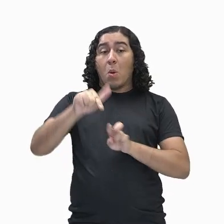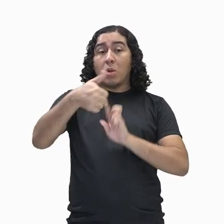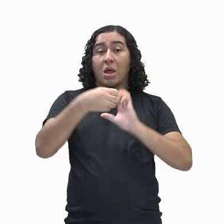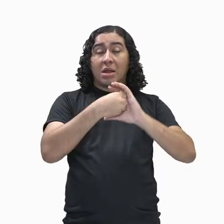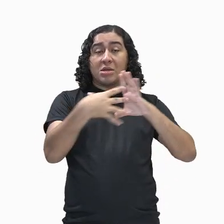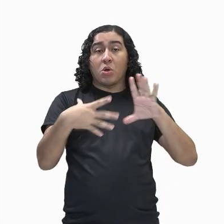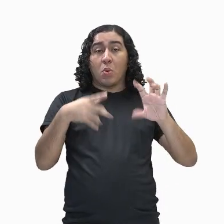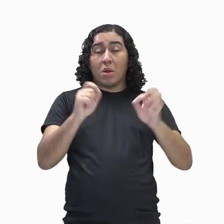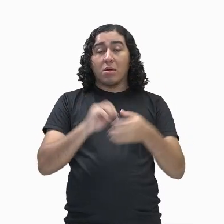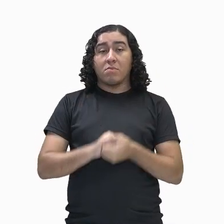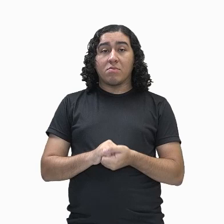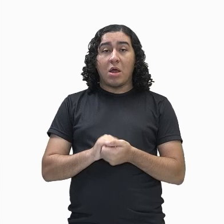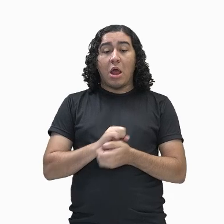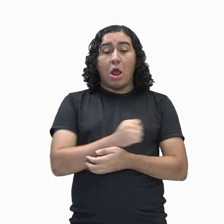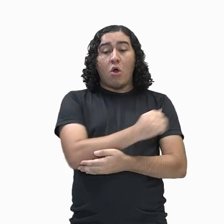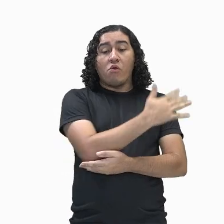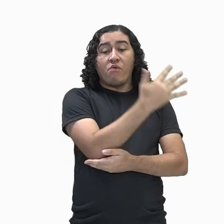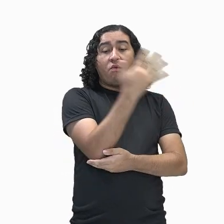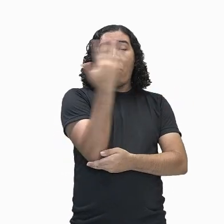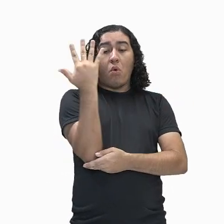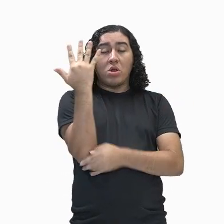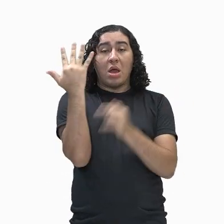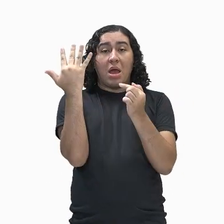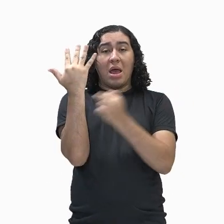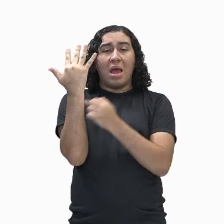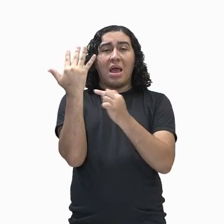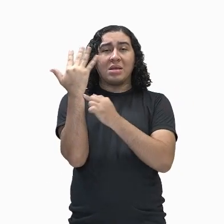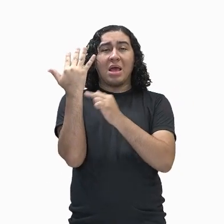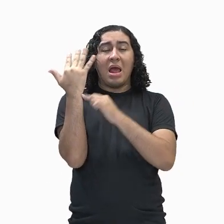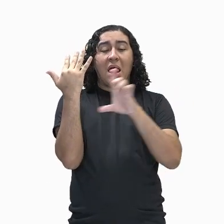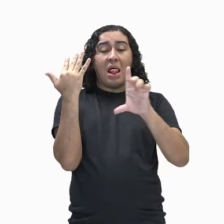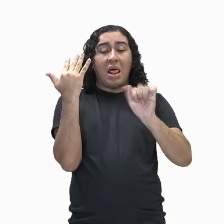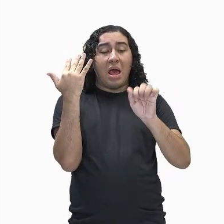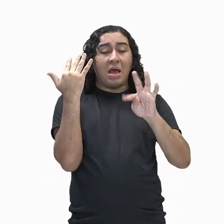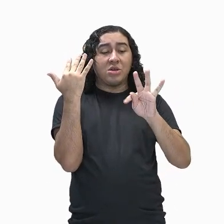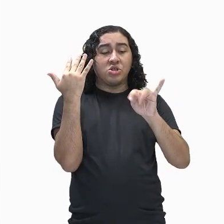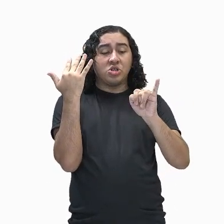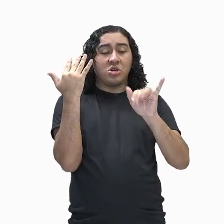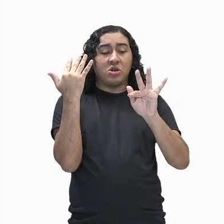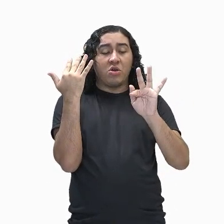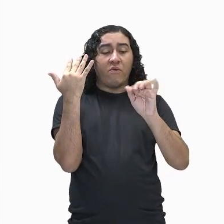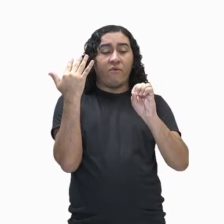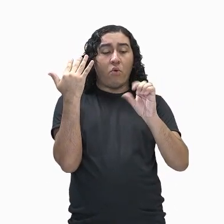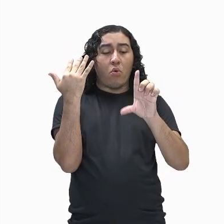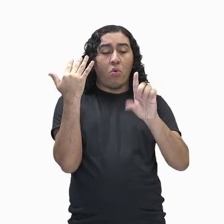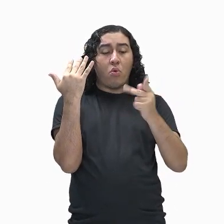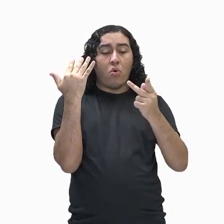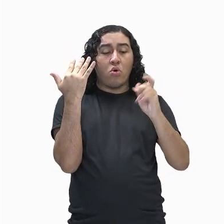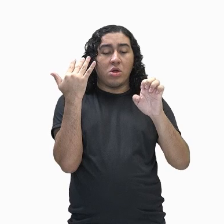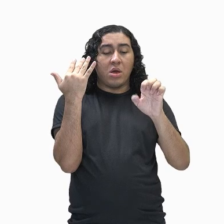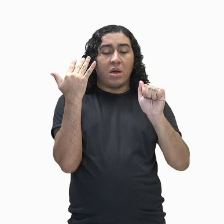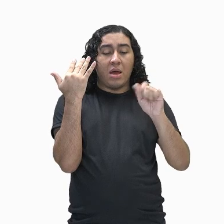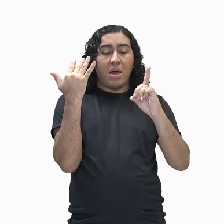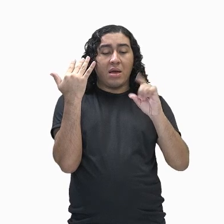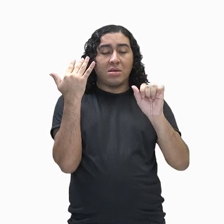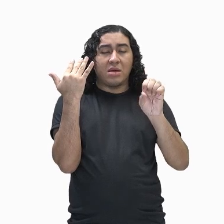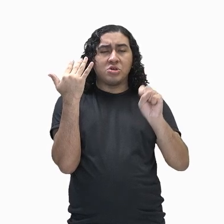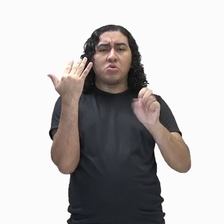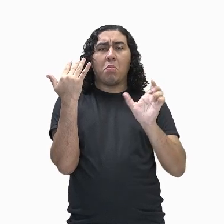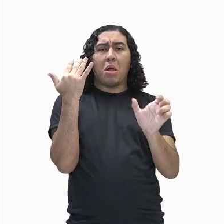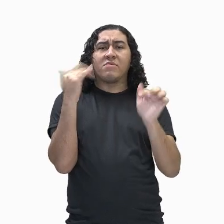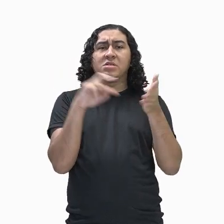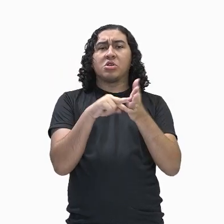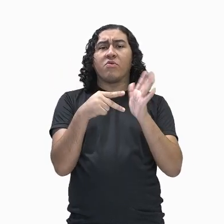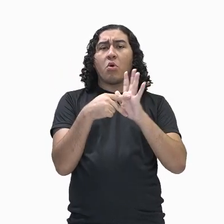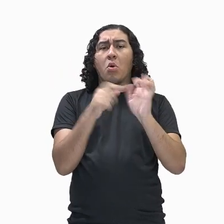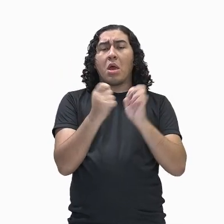é que ela apresenta folhas que são latifoliadas. O que significa dizer folhas latifoliadas? São folhas que